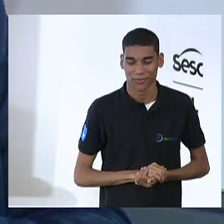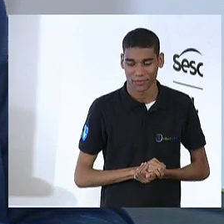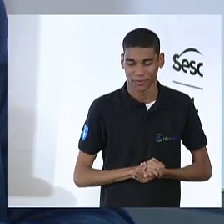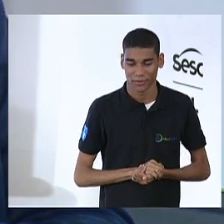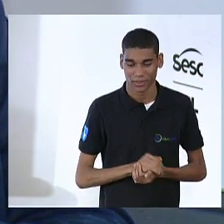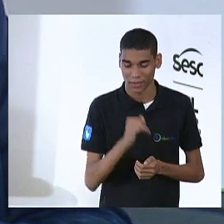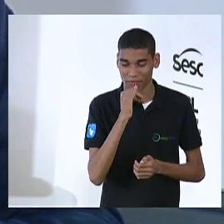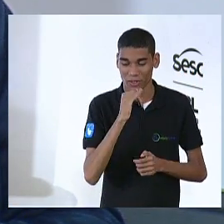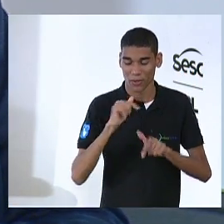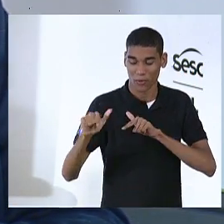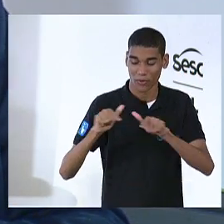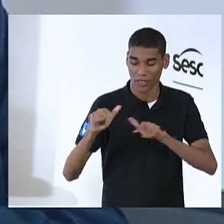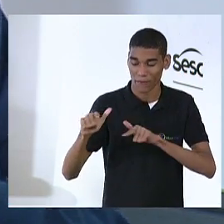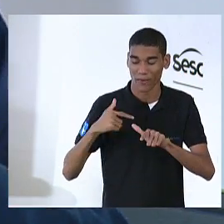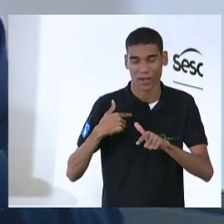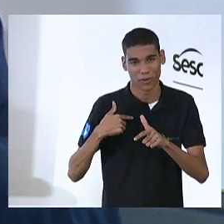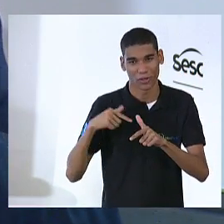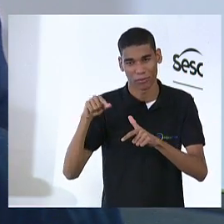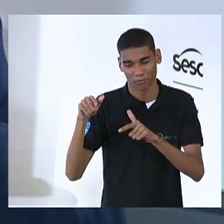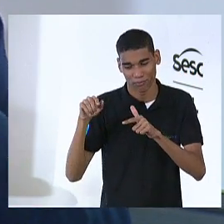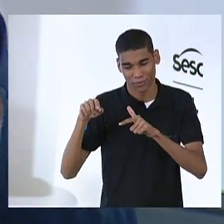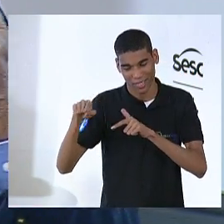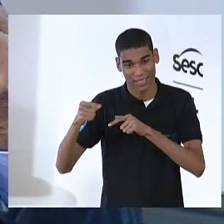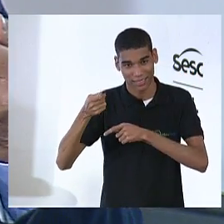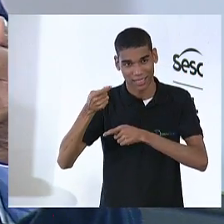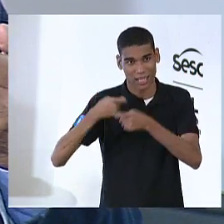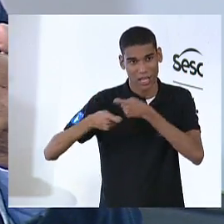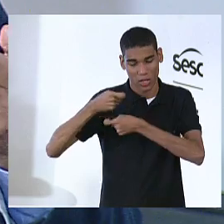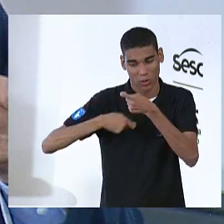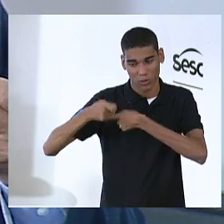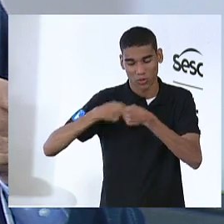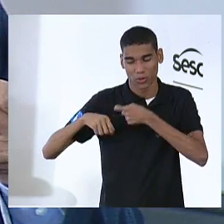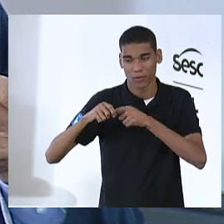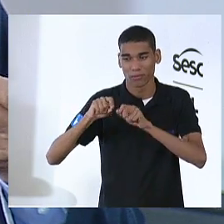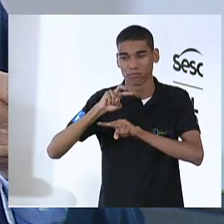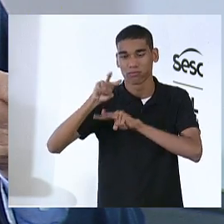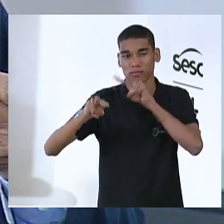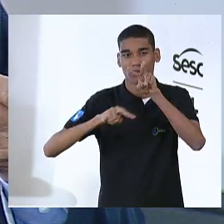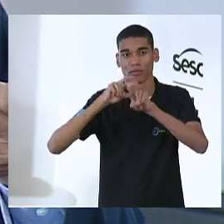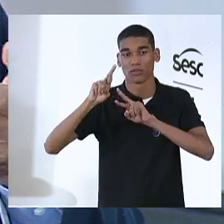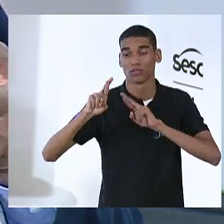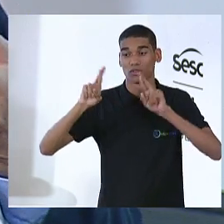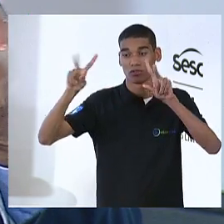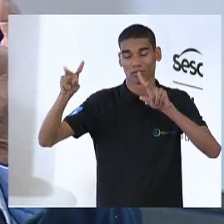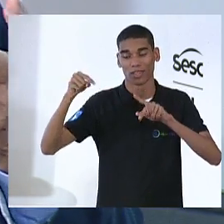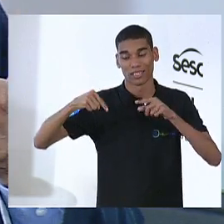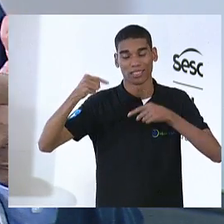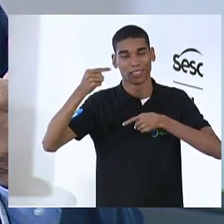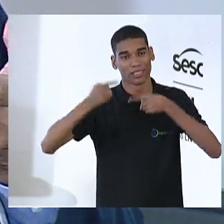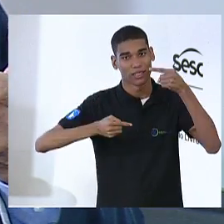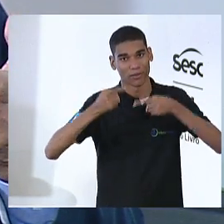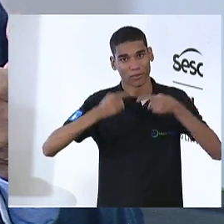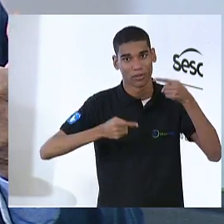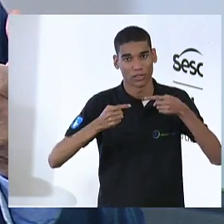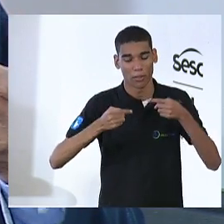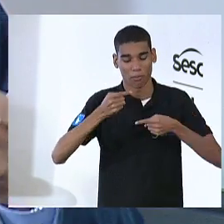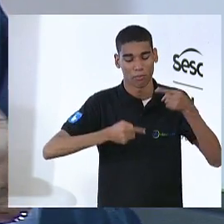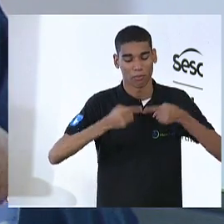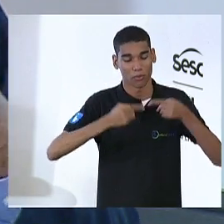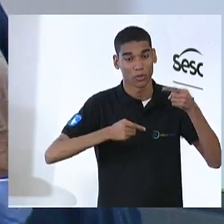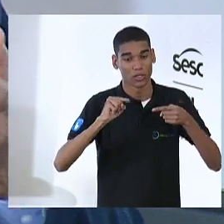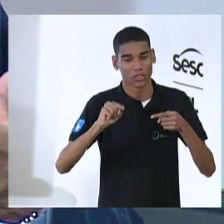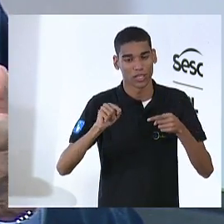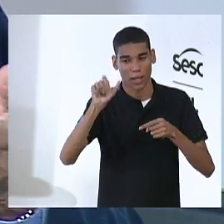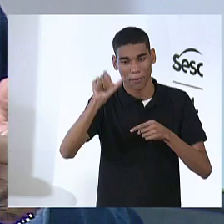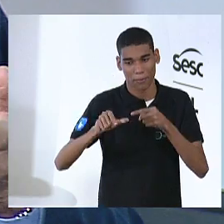O trabalho que eu faço na economia me dá uma visão um pouco diferente da política. Política não são os políticos. Quem manda